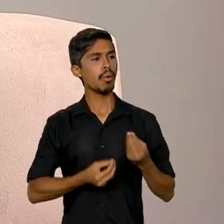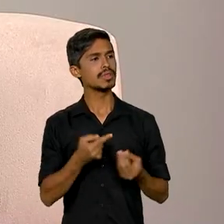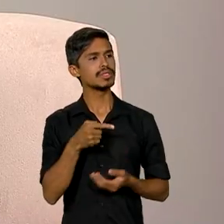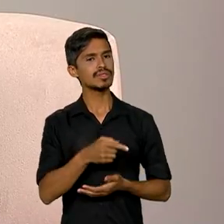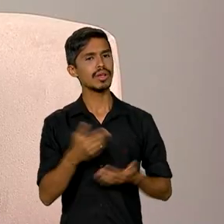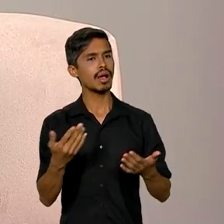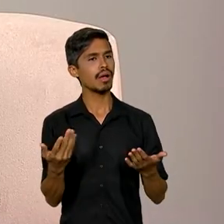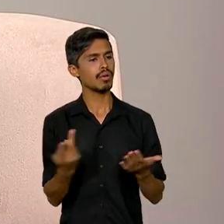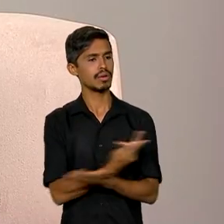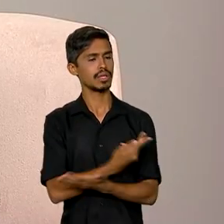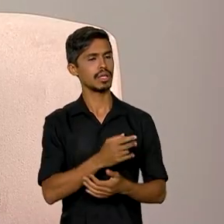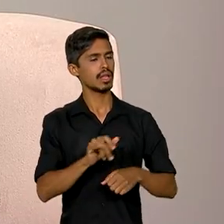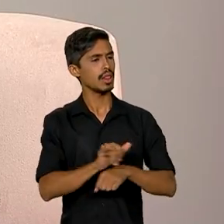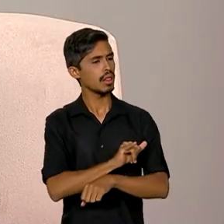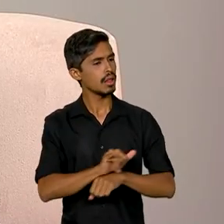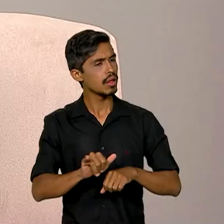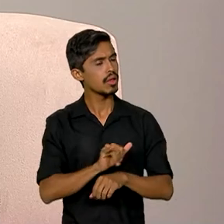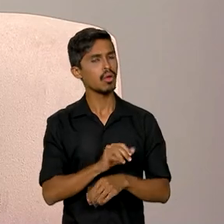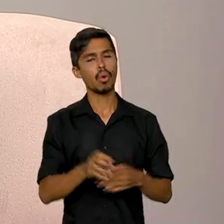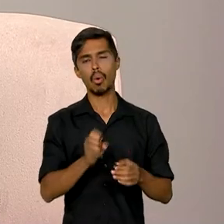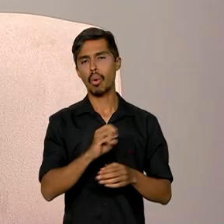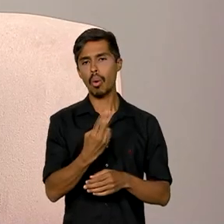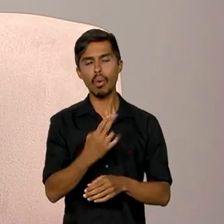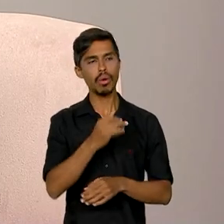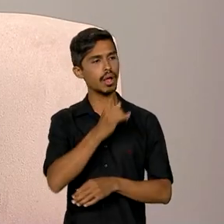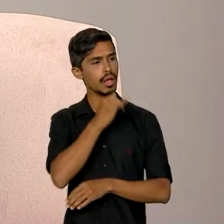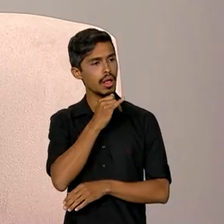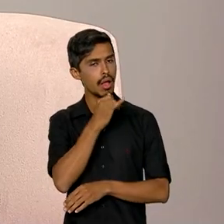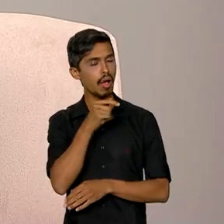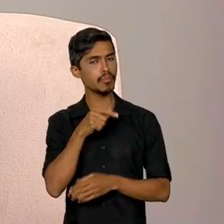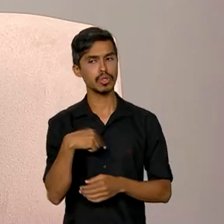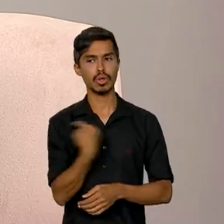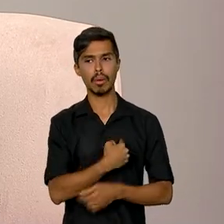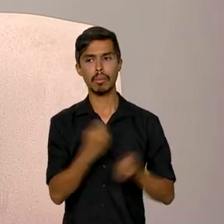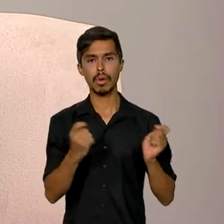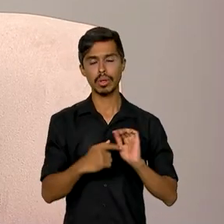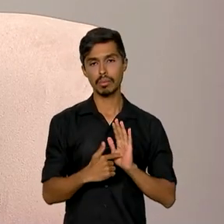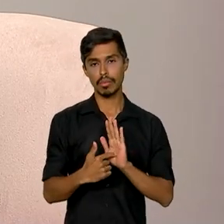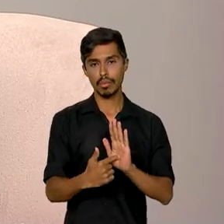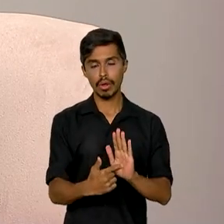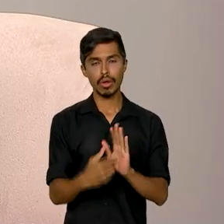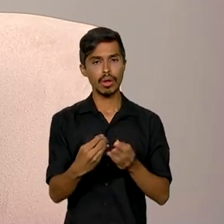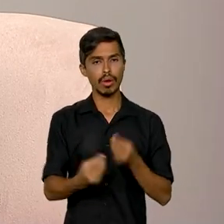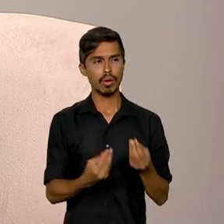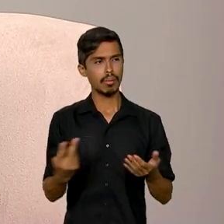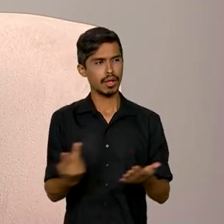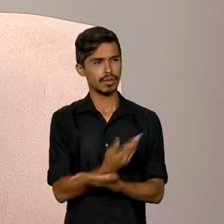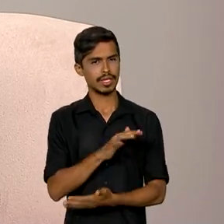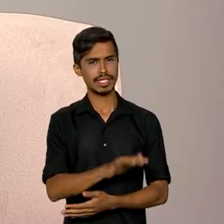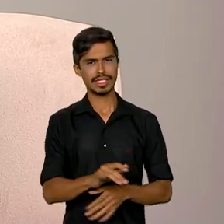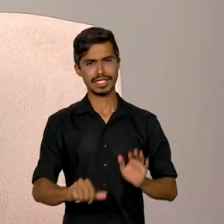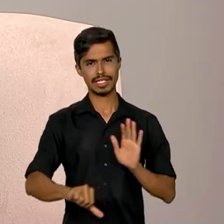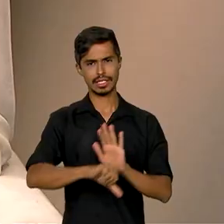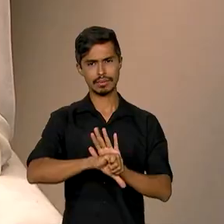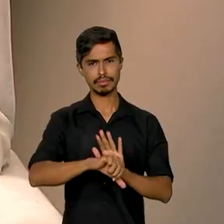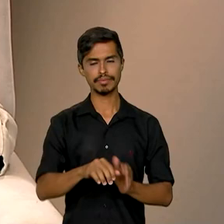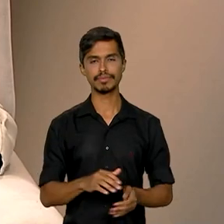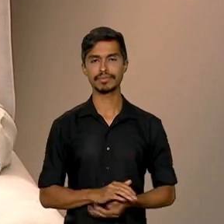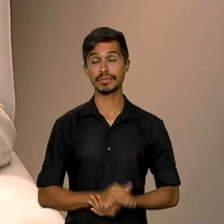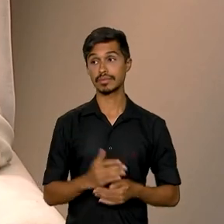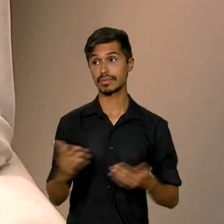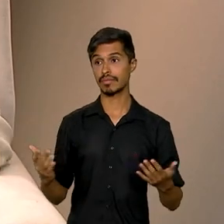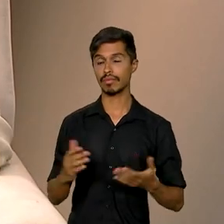isso acontece, né, quais são os exemplos que a gente pode indicar de como se dá esse crime.